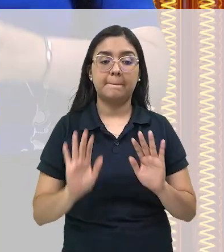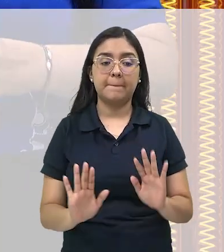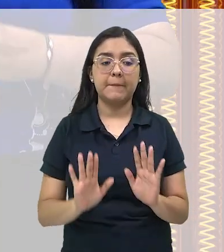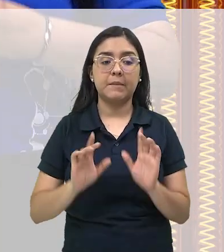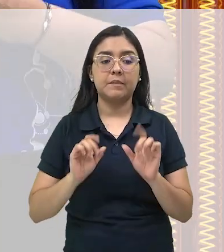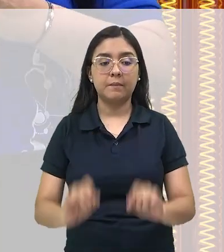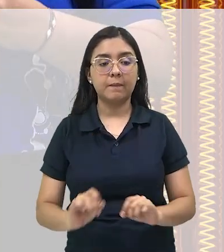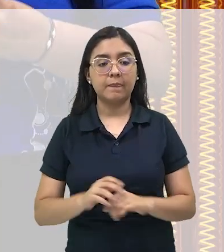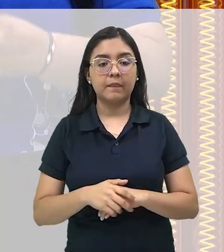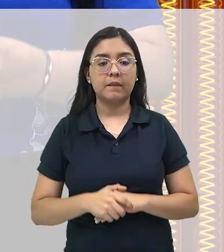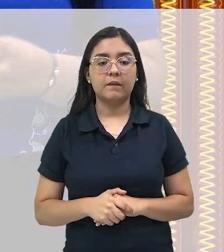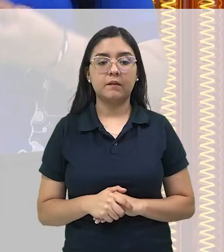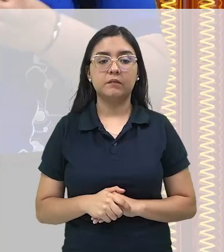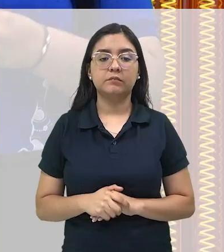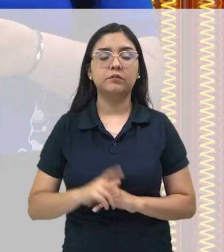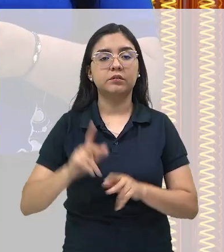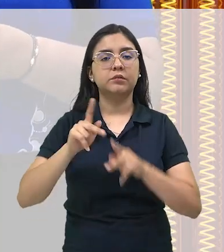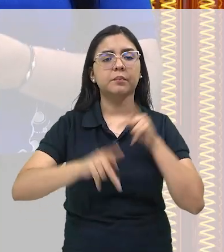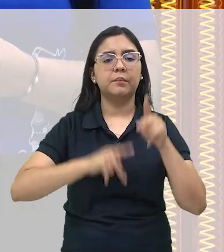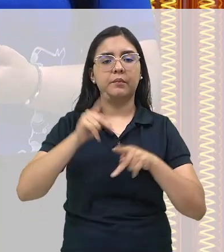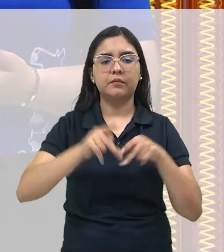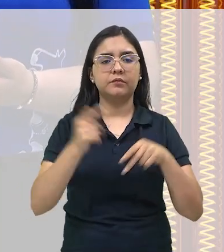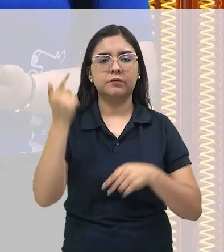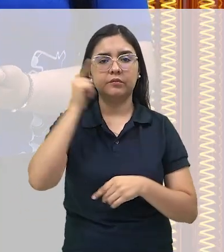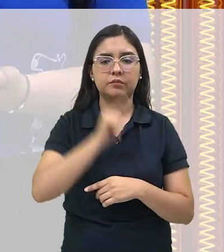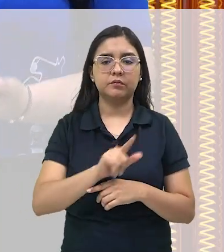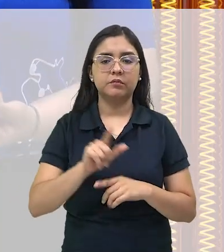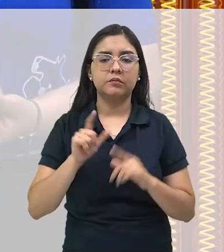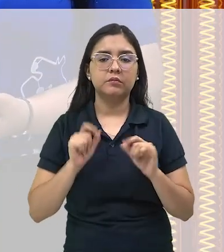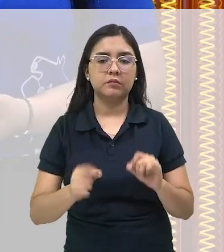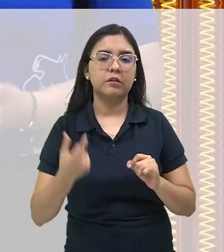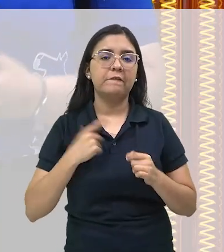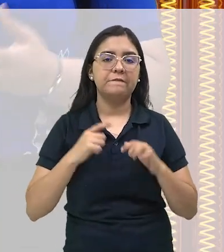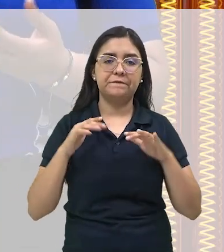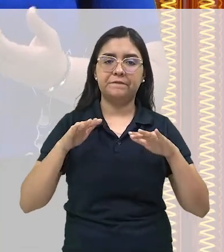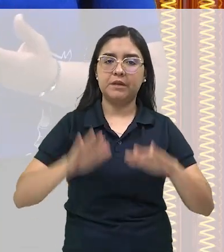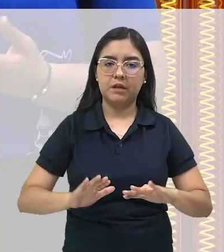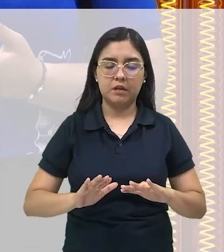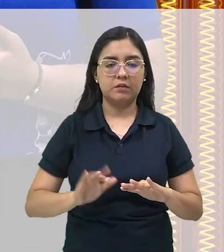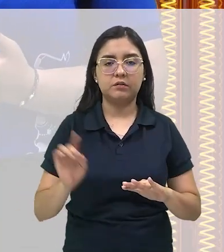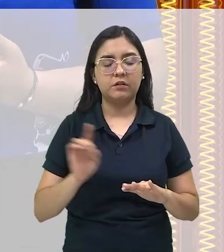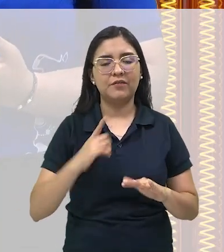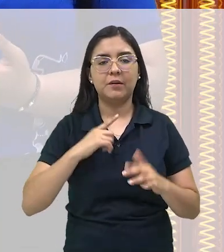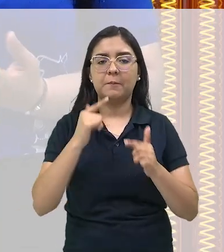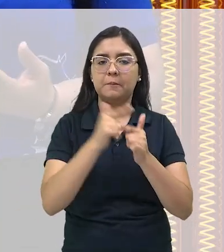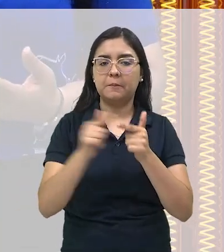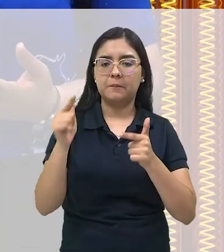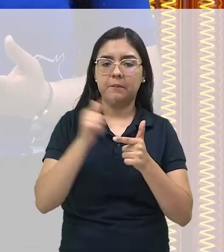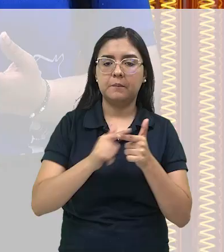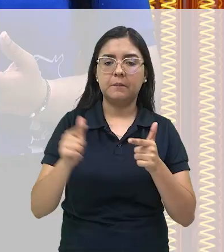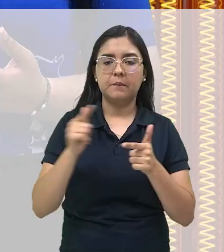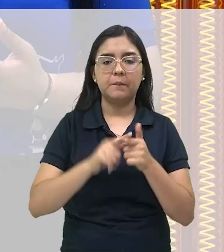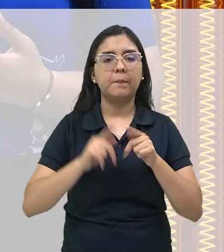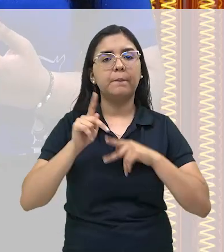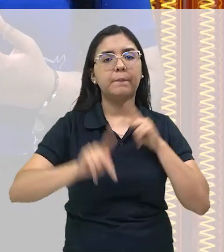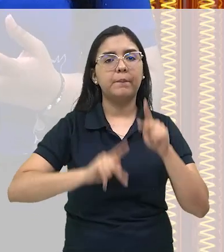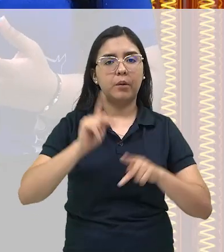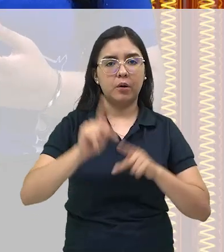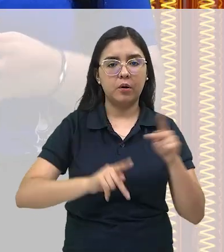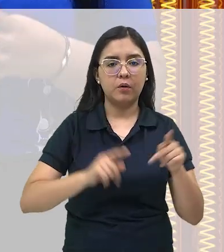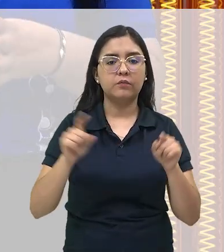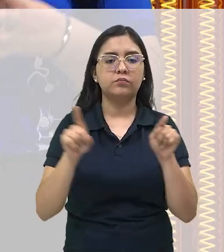entanto, esse povo não vai conseguir se fixar lá. Vai ter problemas com os povos nativos e